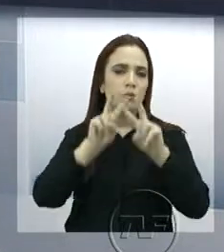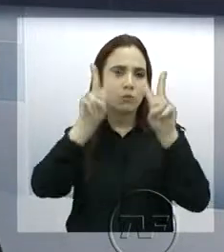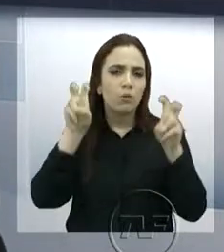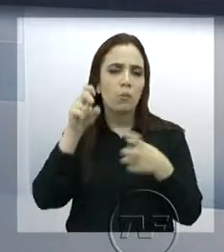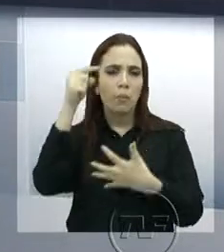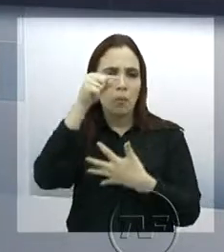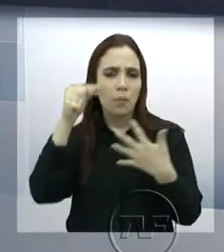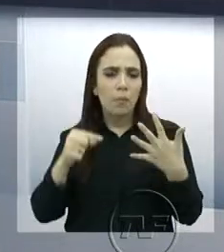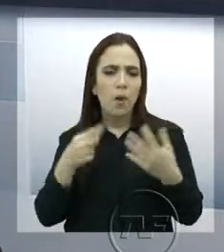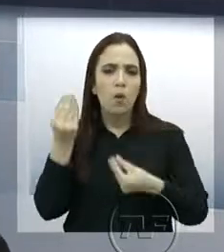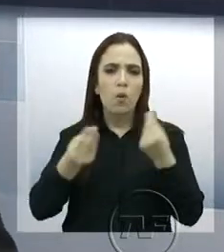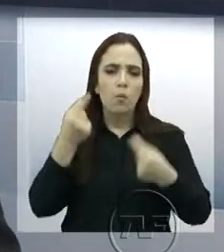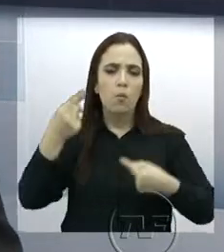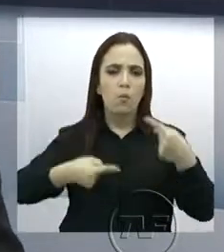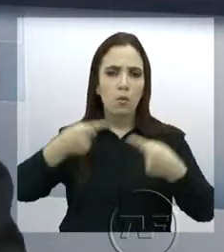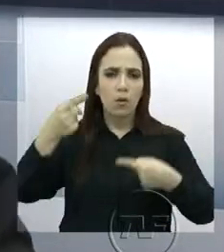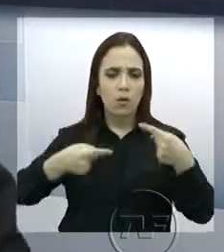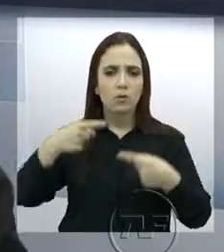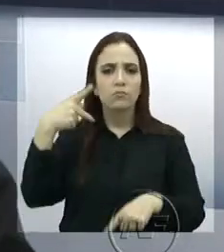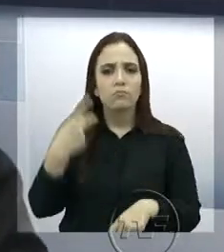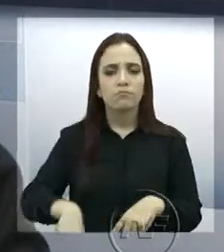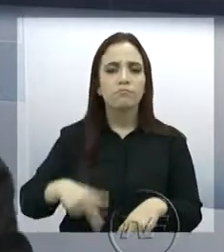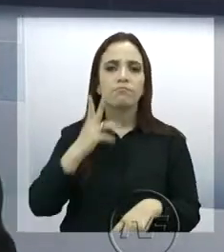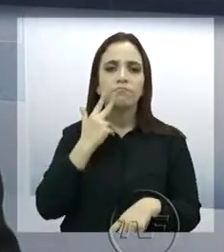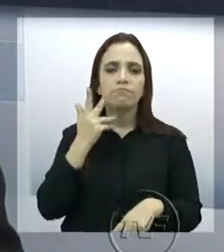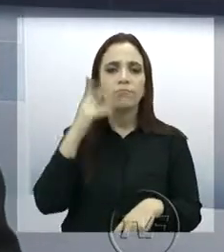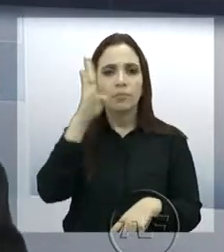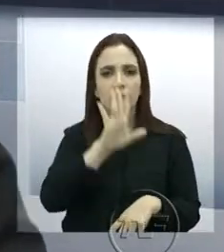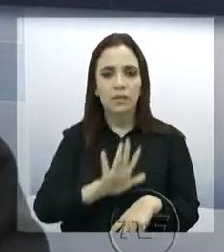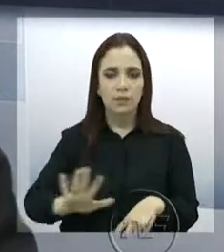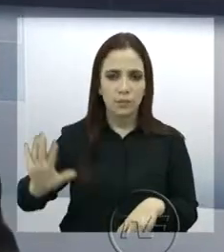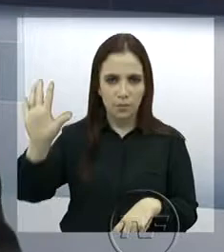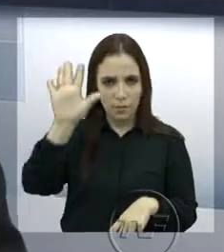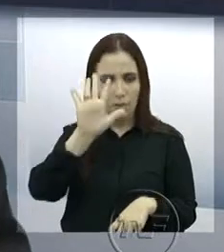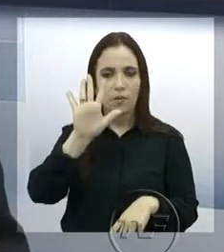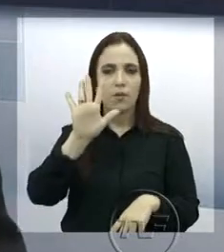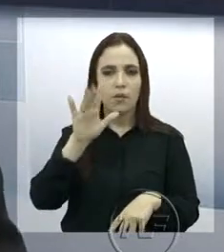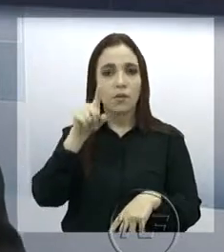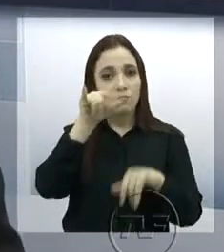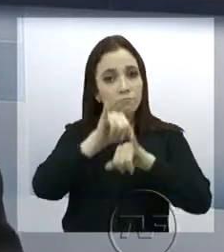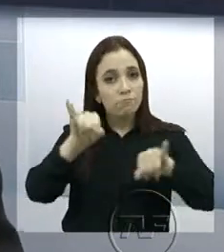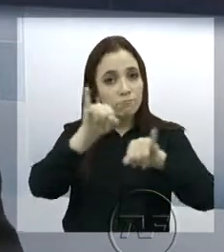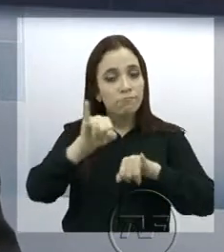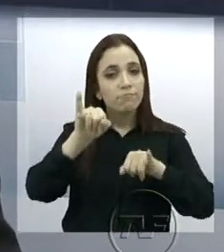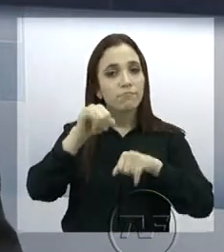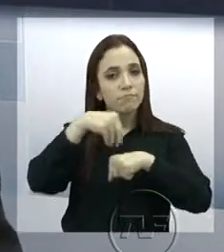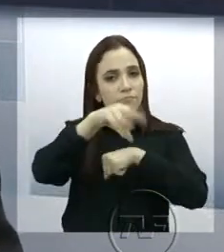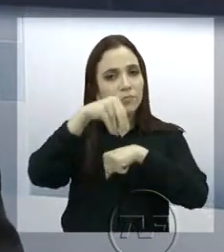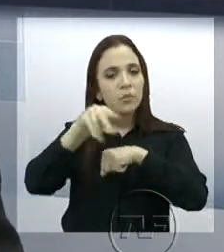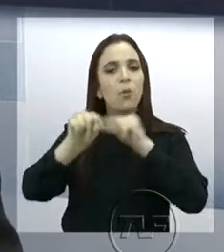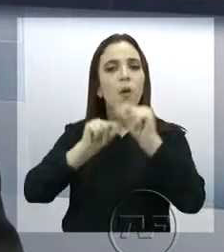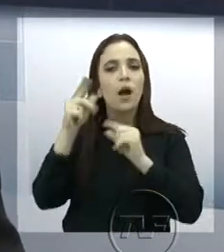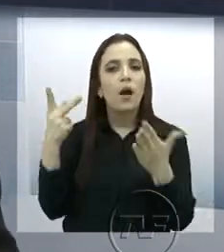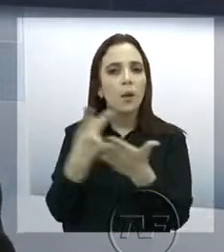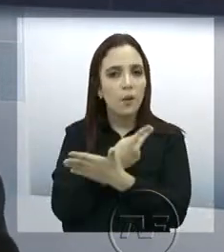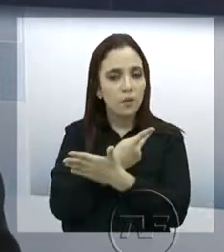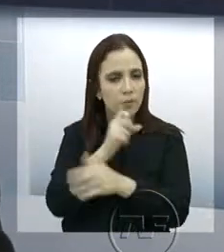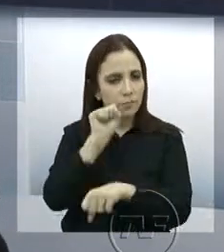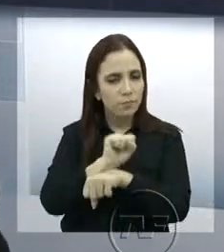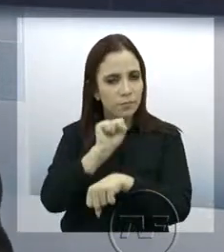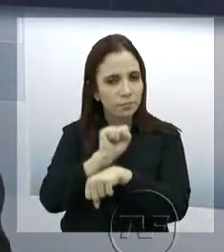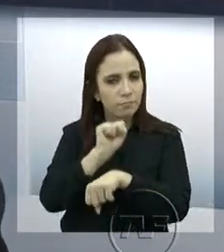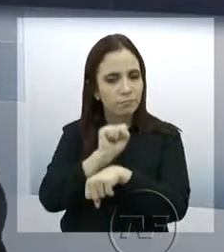né, a conjuntura da política local, nacional, para atualizar os senhores e as senhoras sobre o que está acontecendo, os